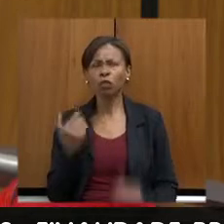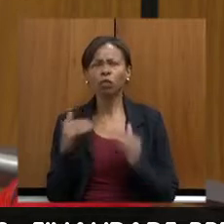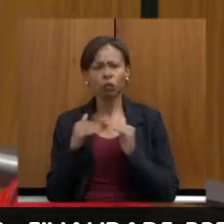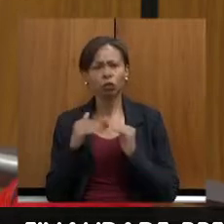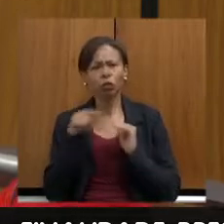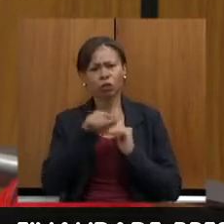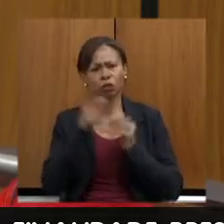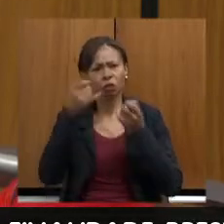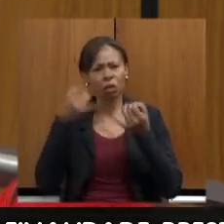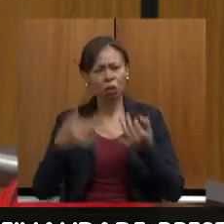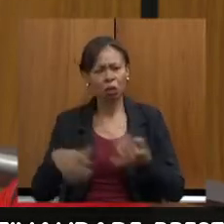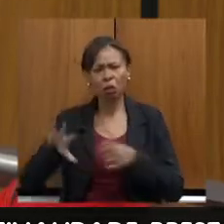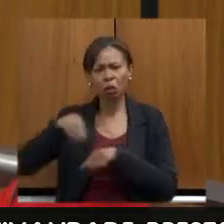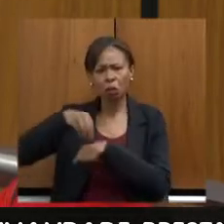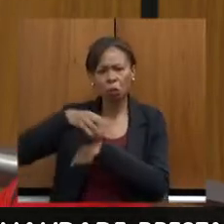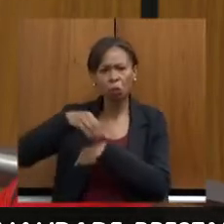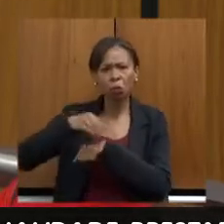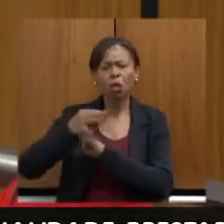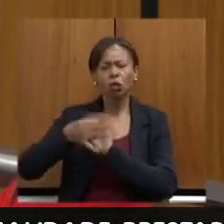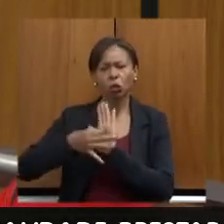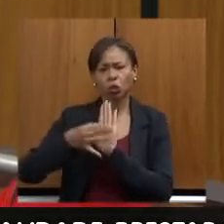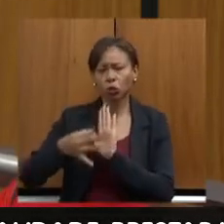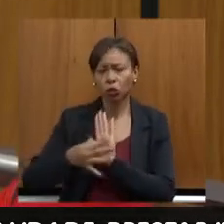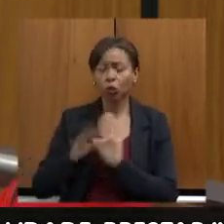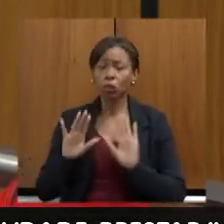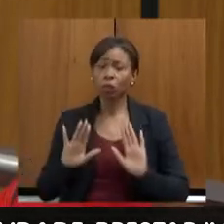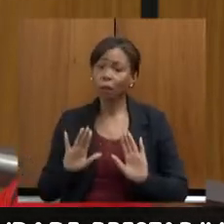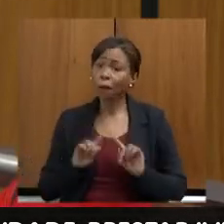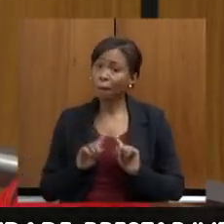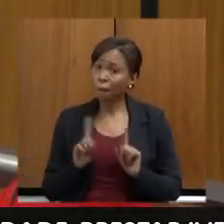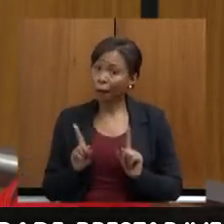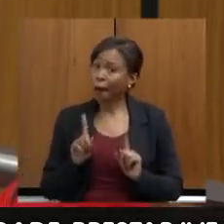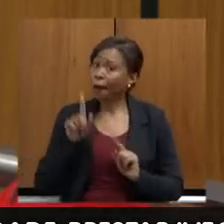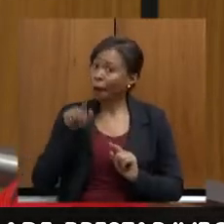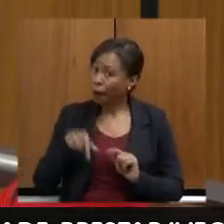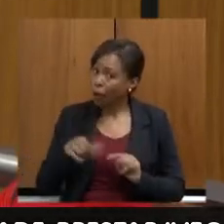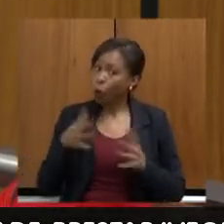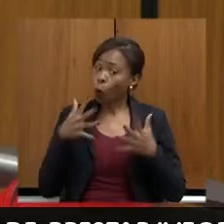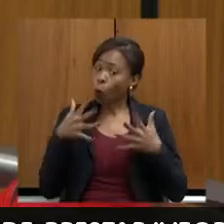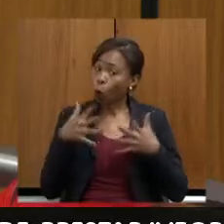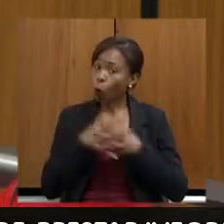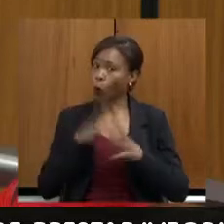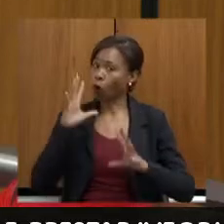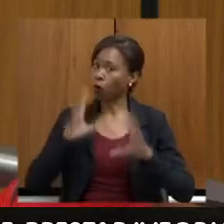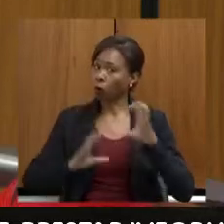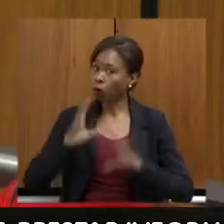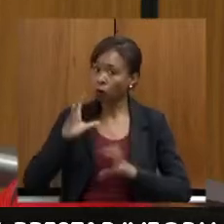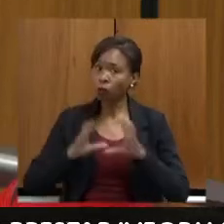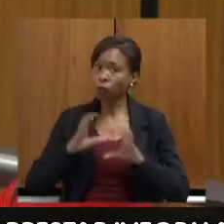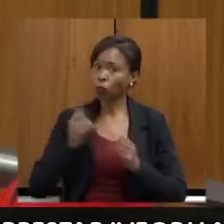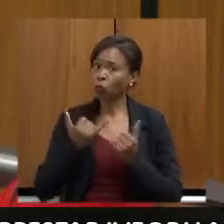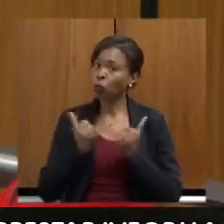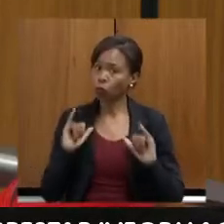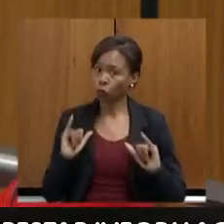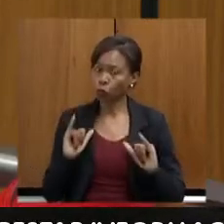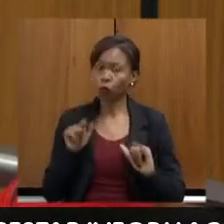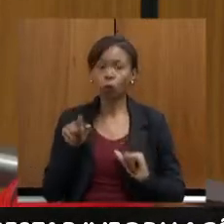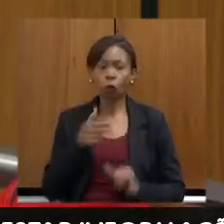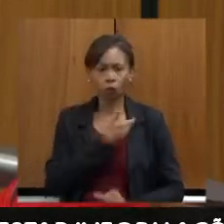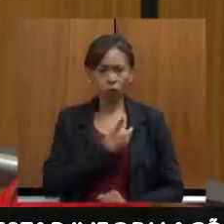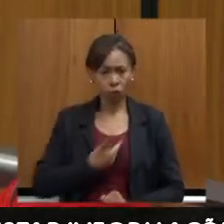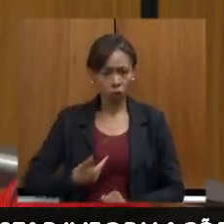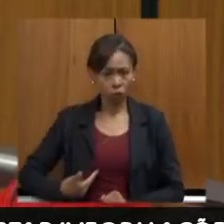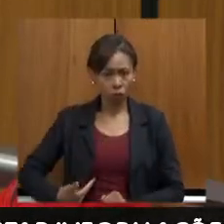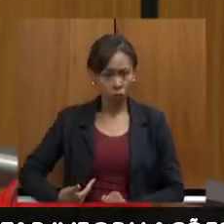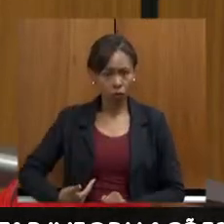é encaminhamento sugestões então é uma situação de grande conflito que o governo optou por em e